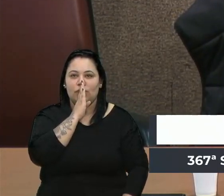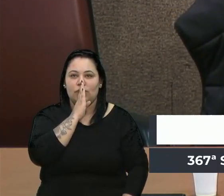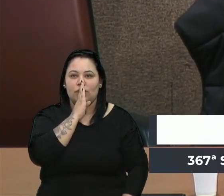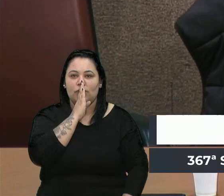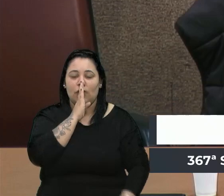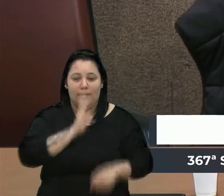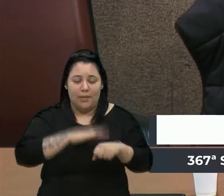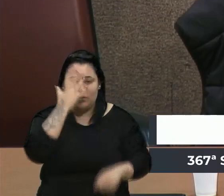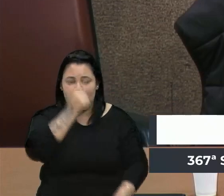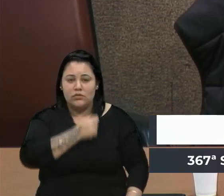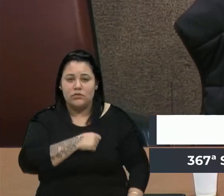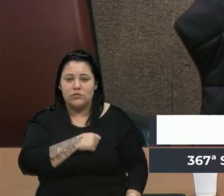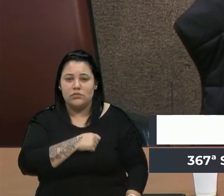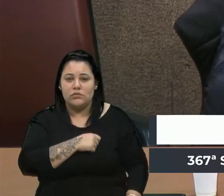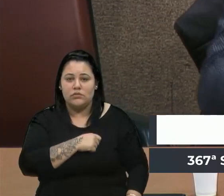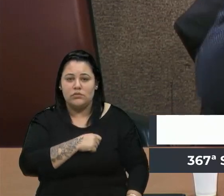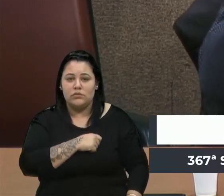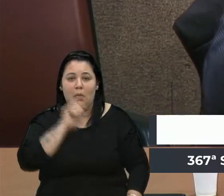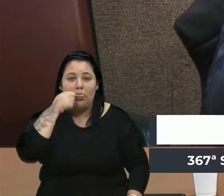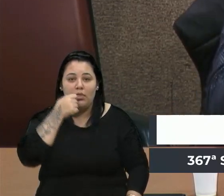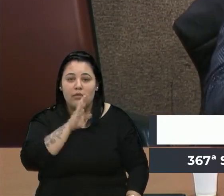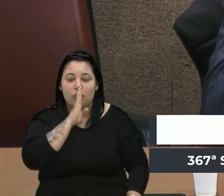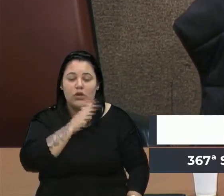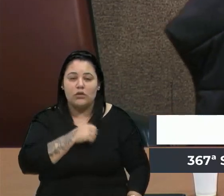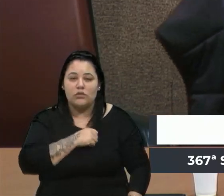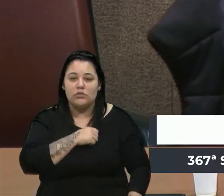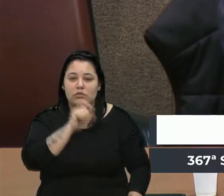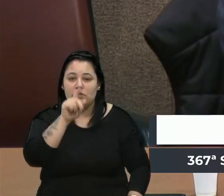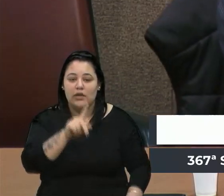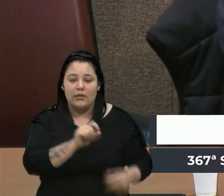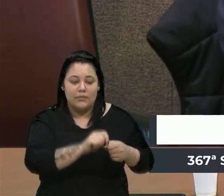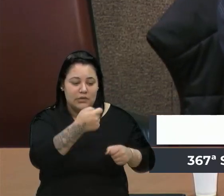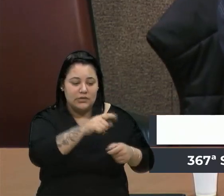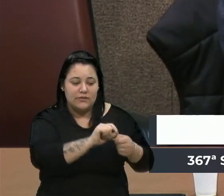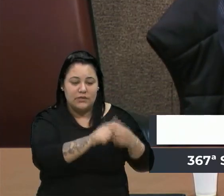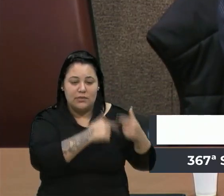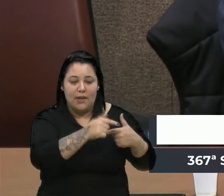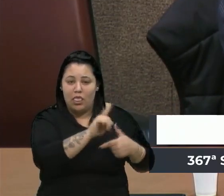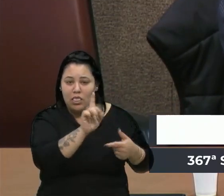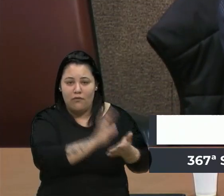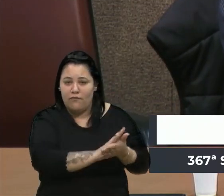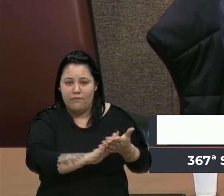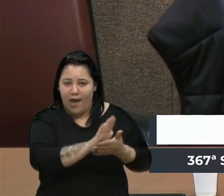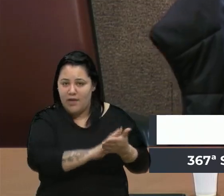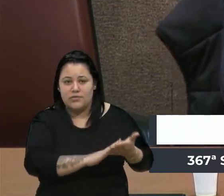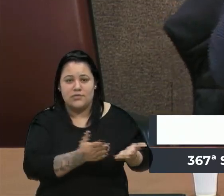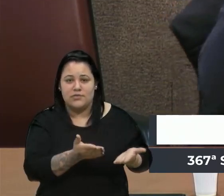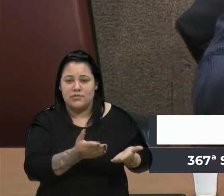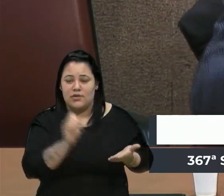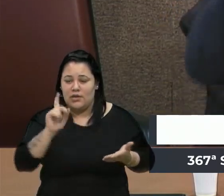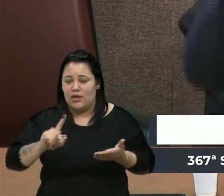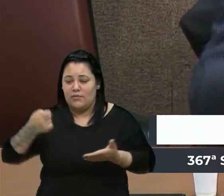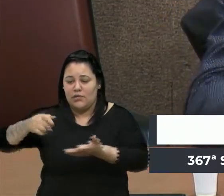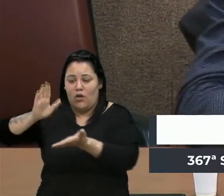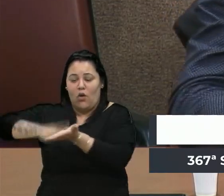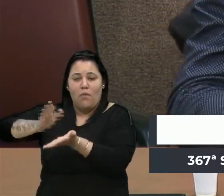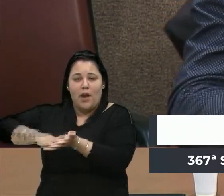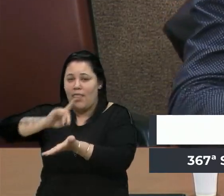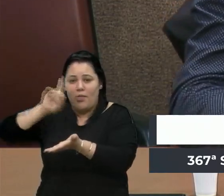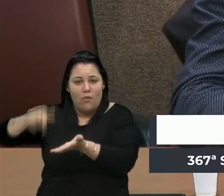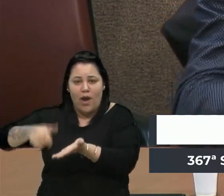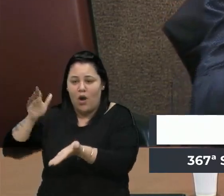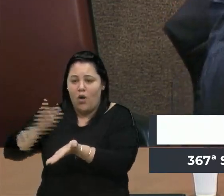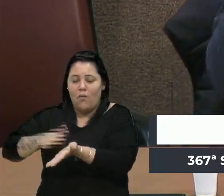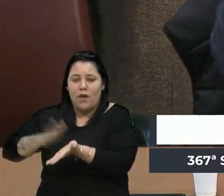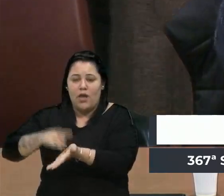bonito. Quem tem que fazer as coisas não faz. Quem tem que ser cobrado não é cobrado.